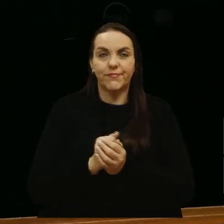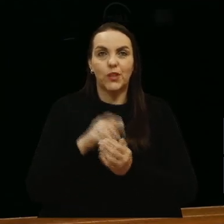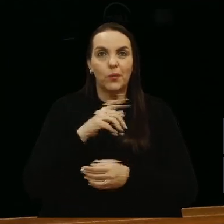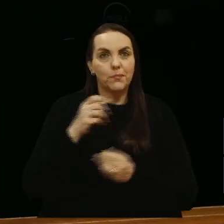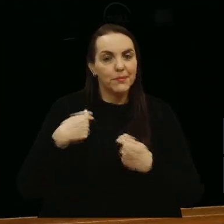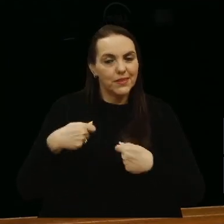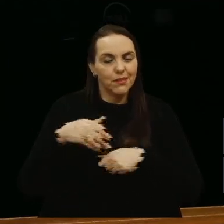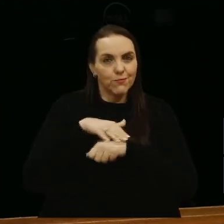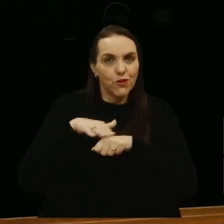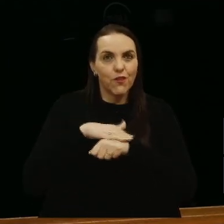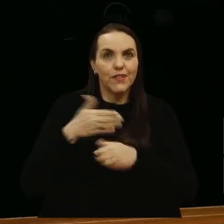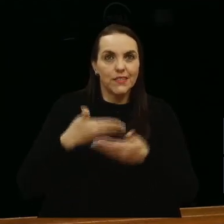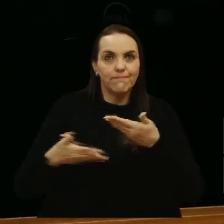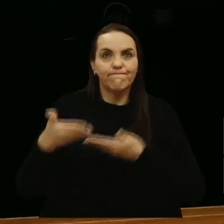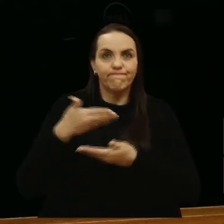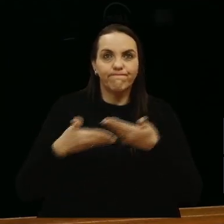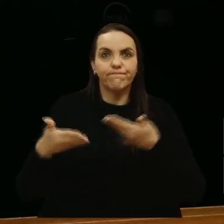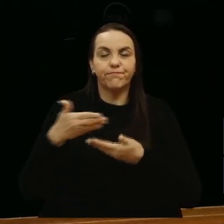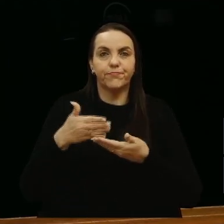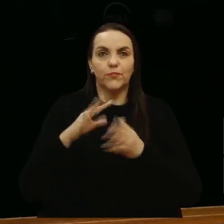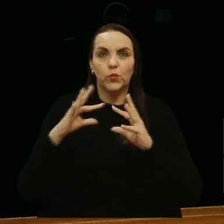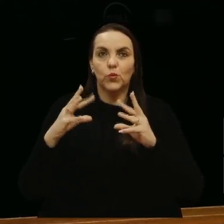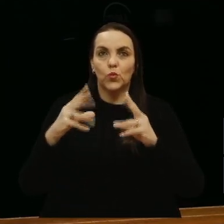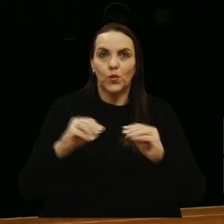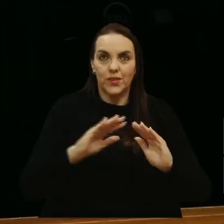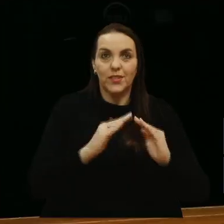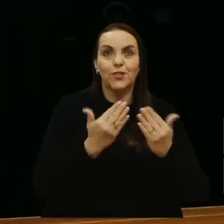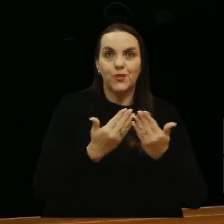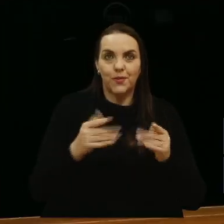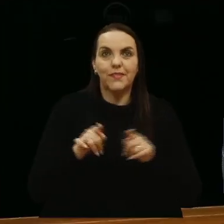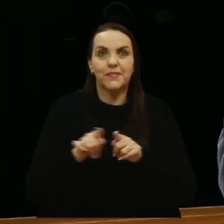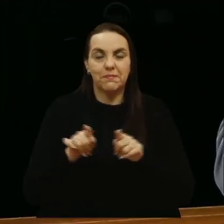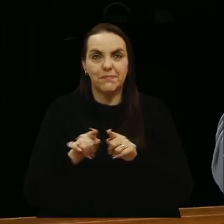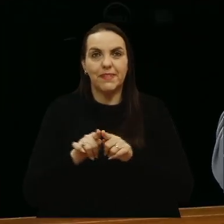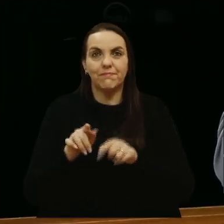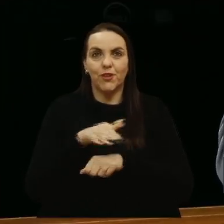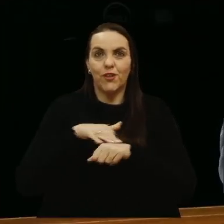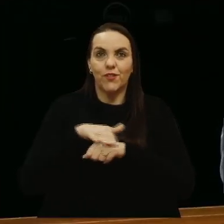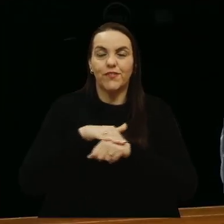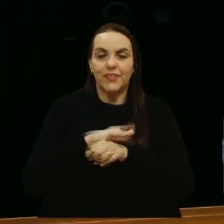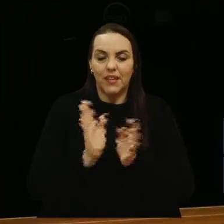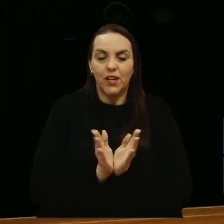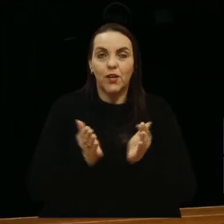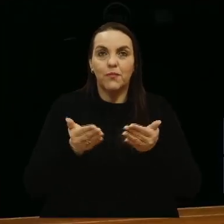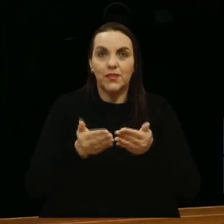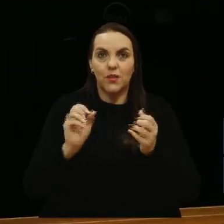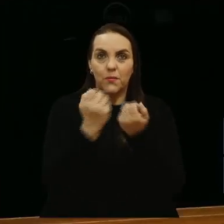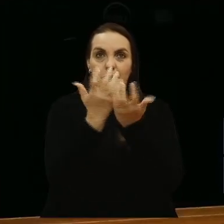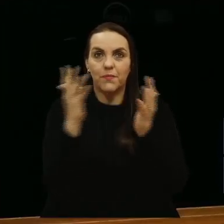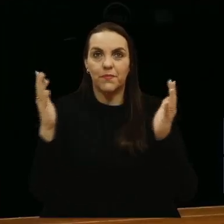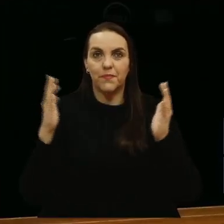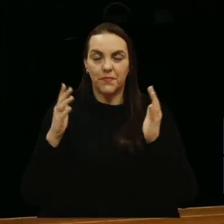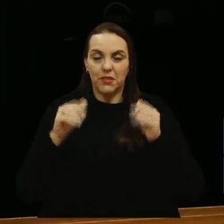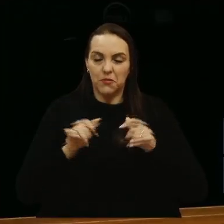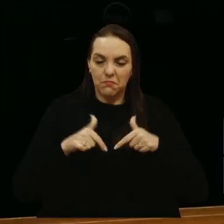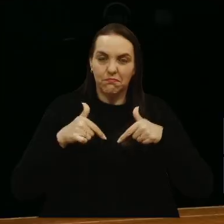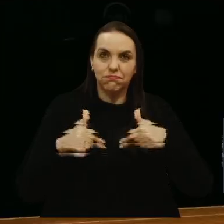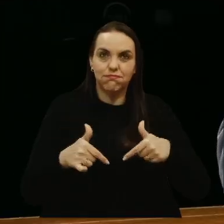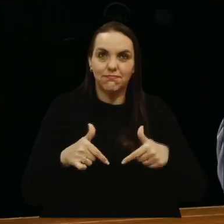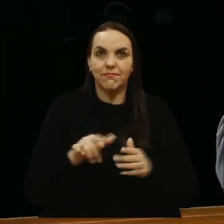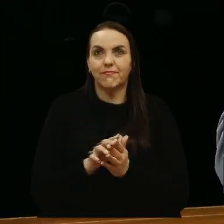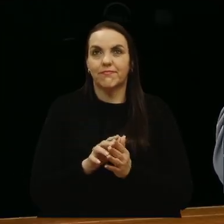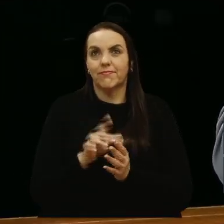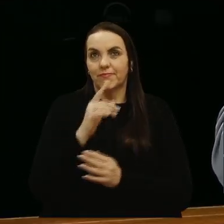conversar sobre isso, conversar com todas as escolas sobre isso e também conversar através da Comissão do Meio Ambiente, que tem sido muito atuante nessa